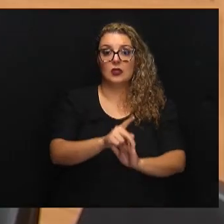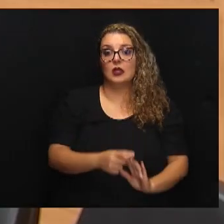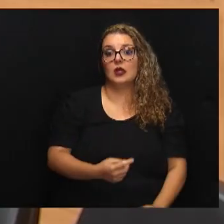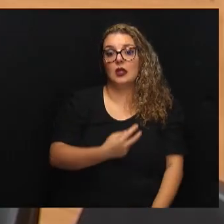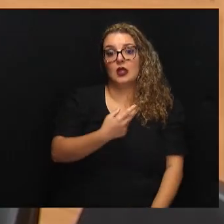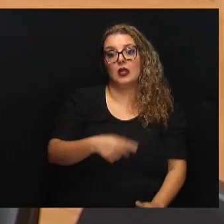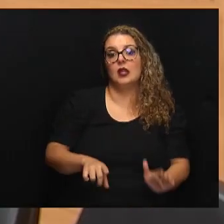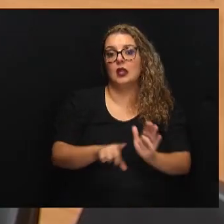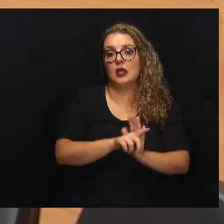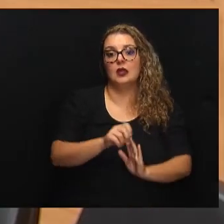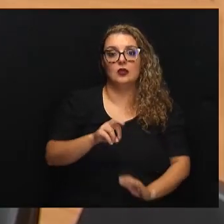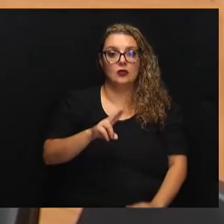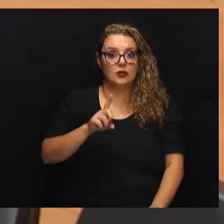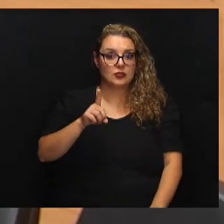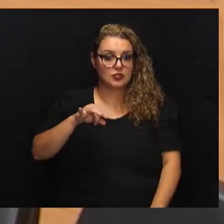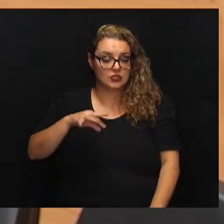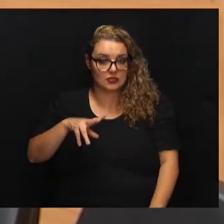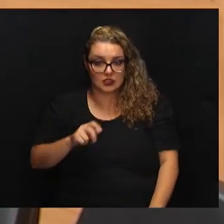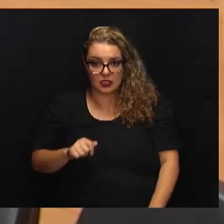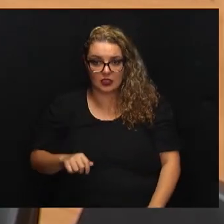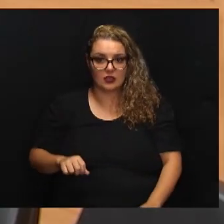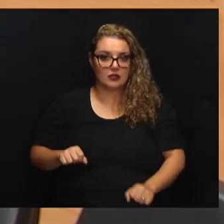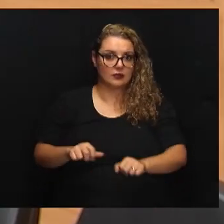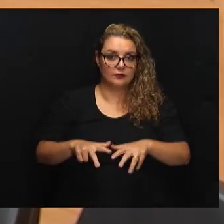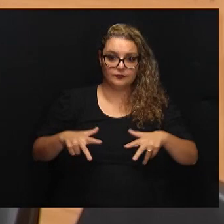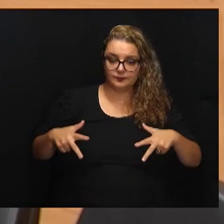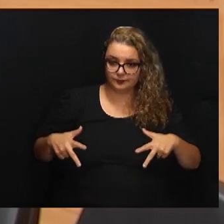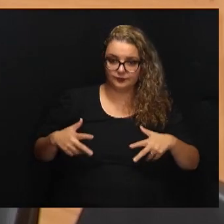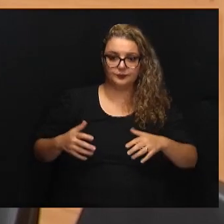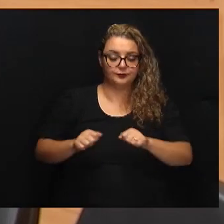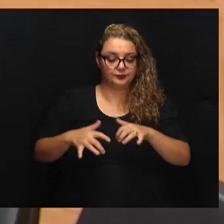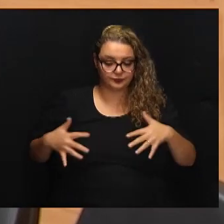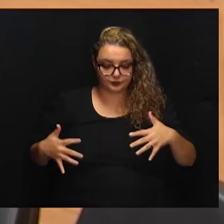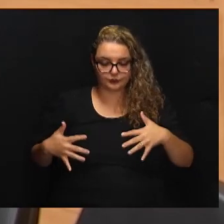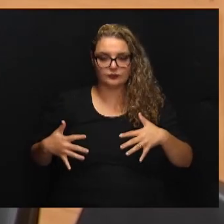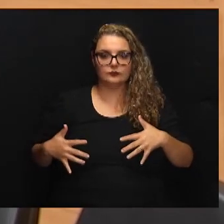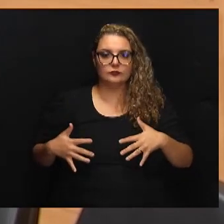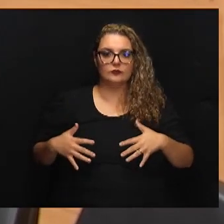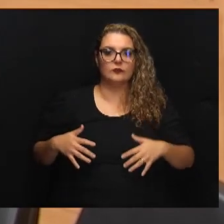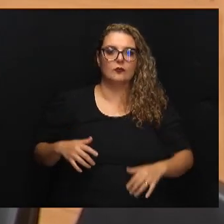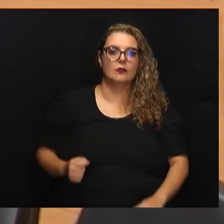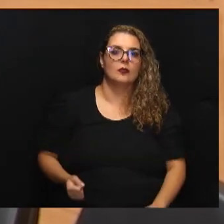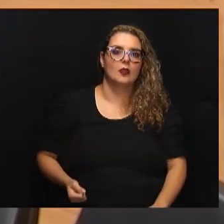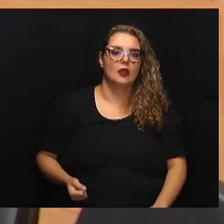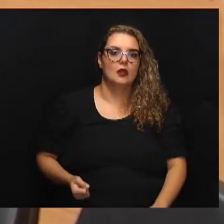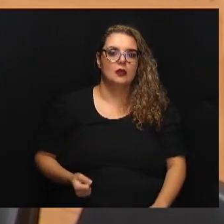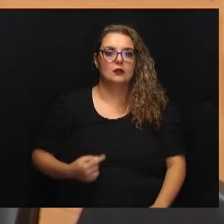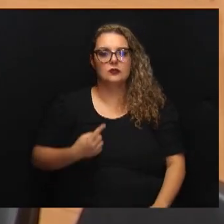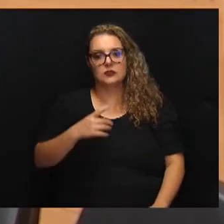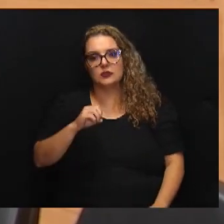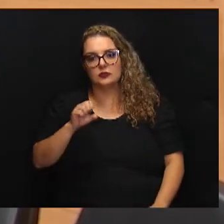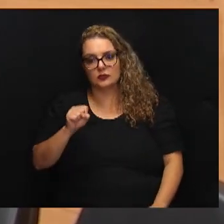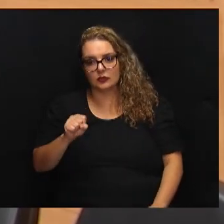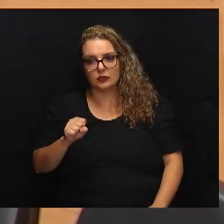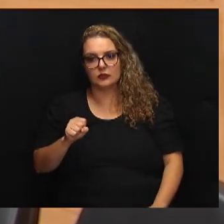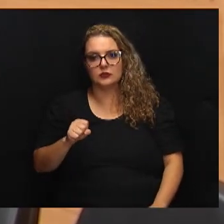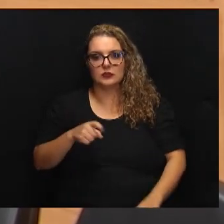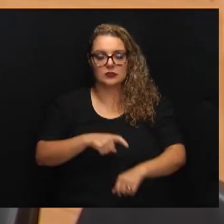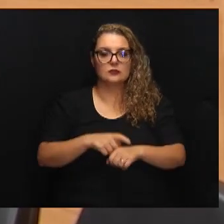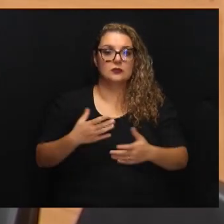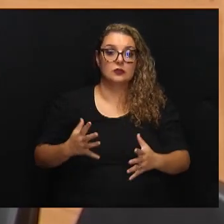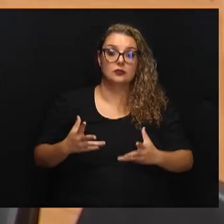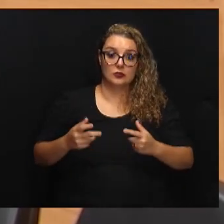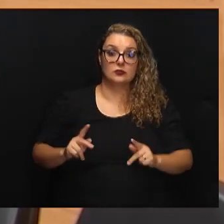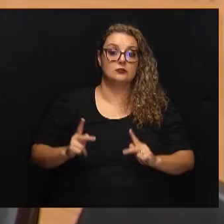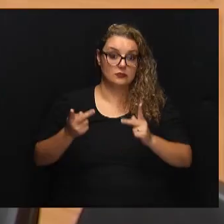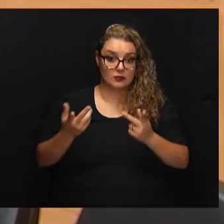audiências públicas, tudo, quase 108 nesse período. E todas elas com êxito. Sabemos que a